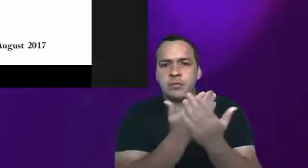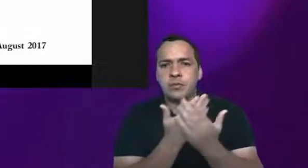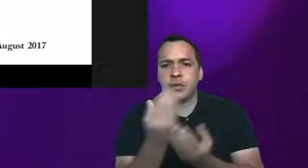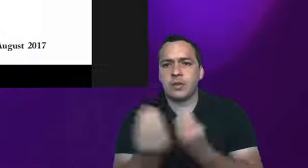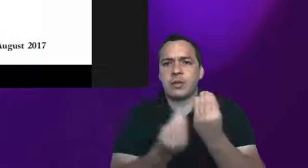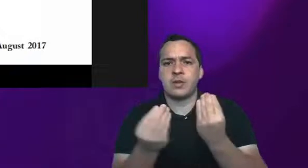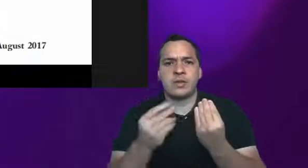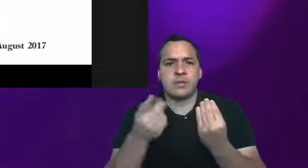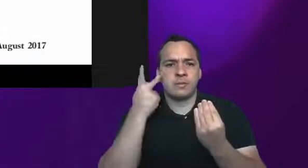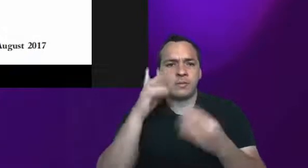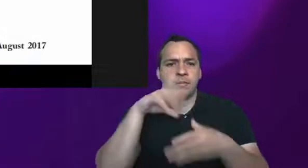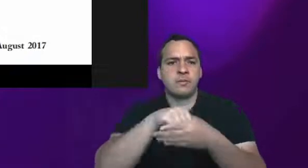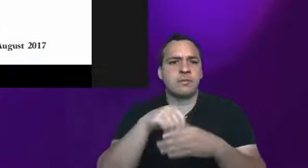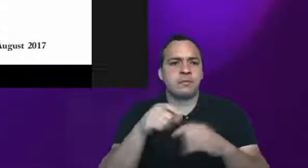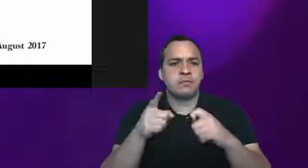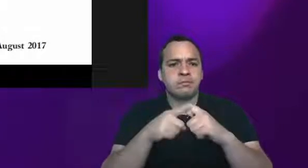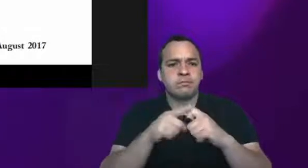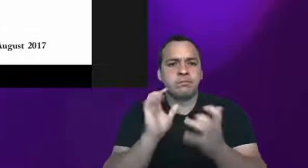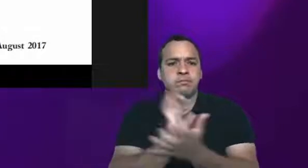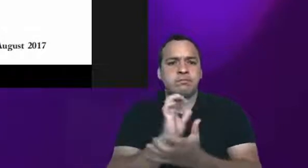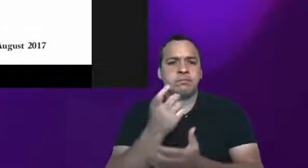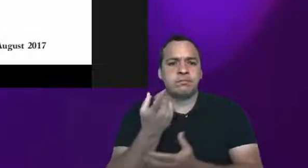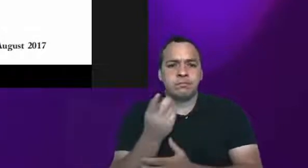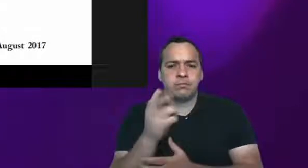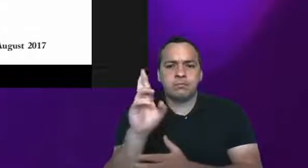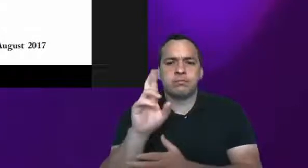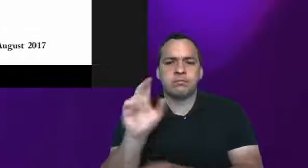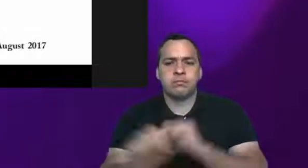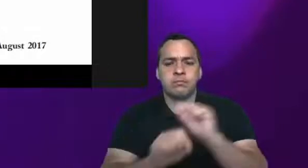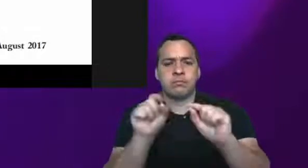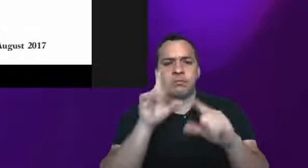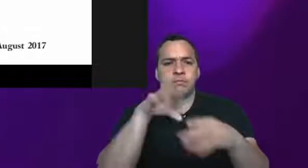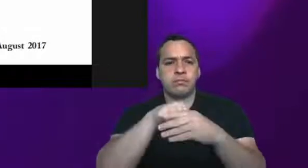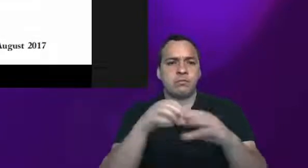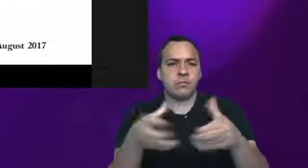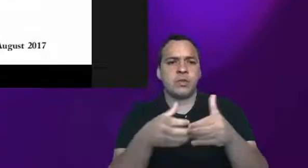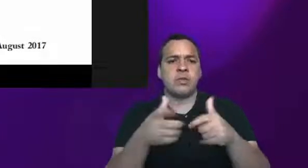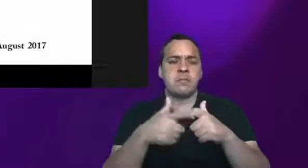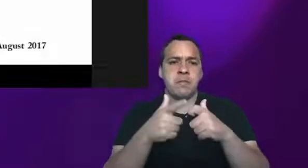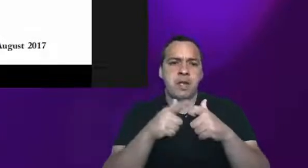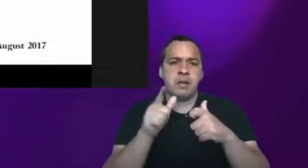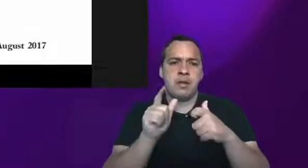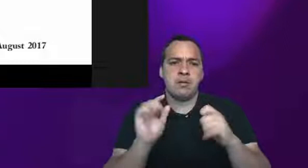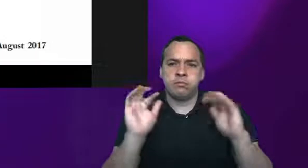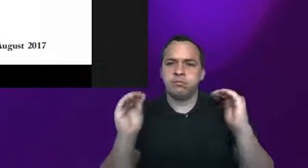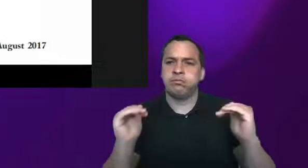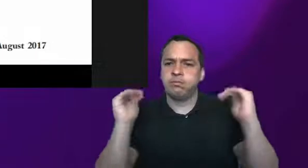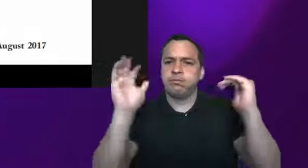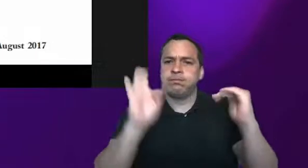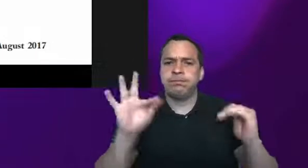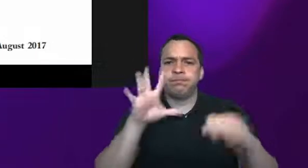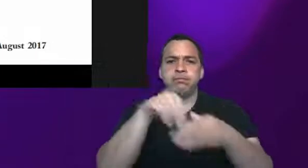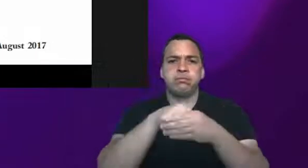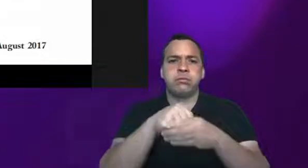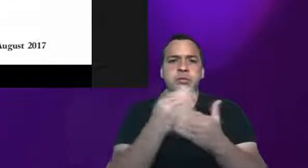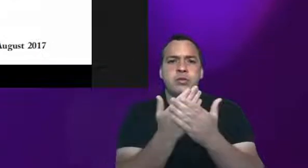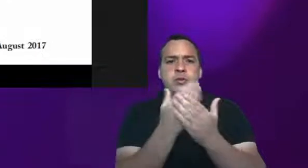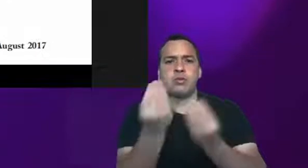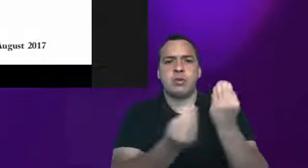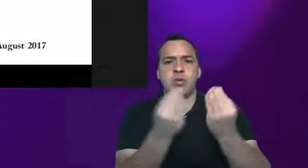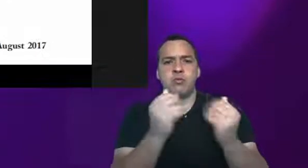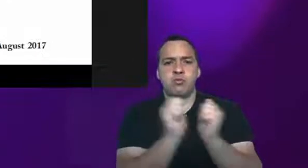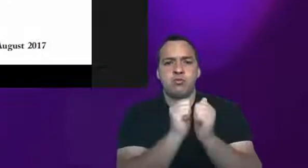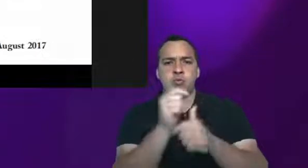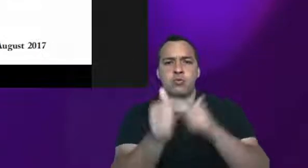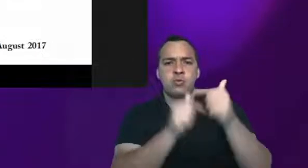Hepatobiliaires, a que eu pertenço, um grupo de cirurgiões fundado pelo professor Henri Bismuth, de pessoas que trabalharam no Hospital Paulo Rose. Nós,